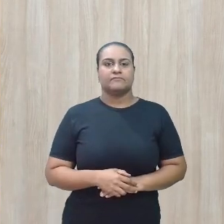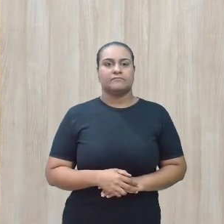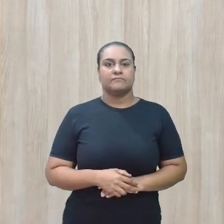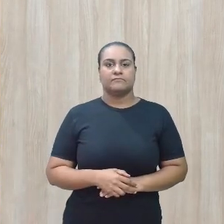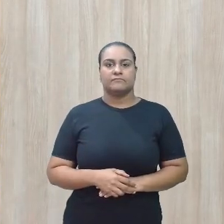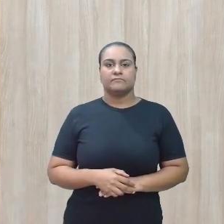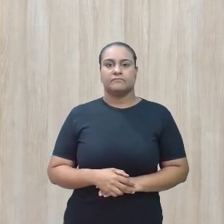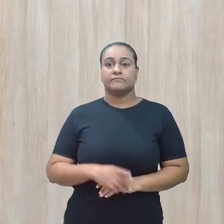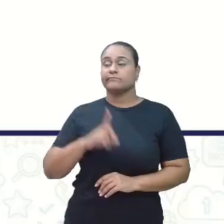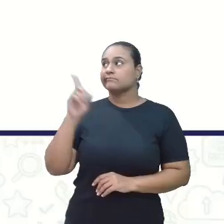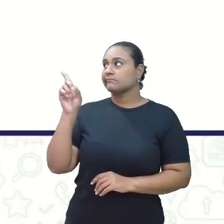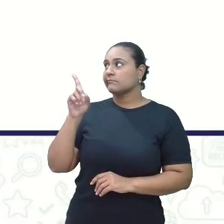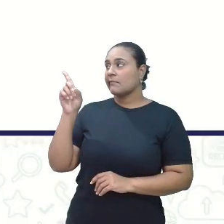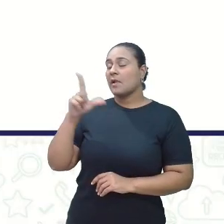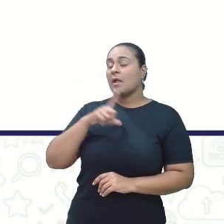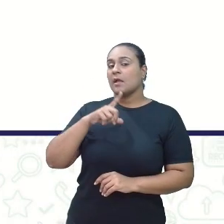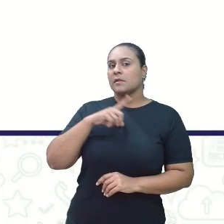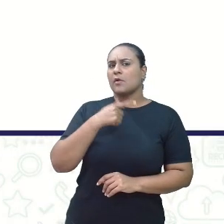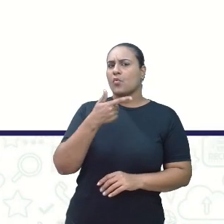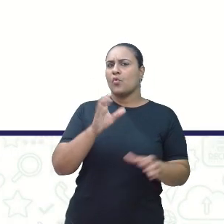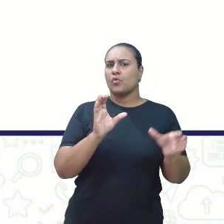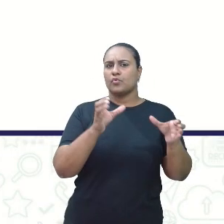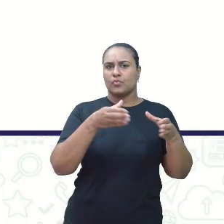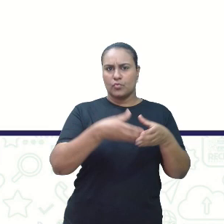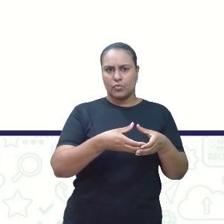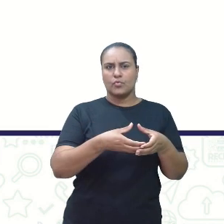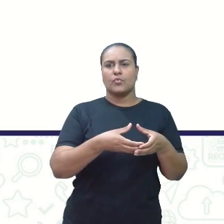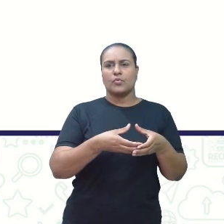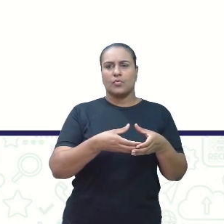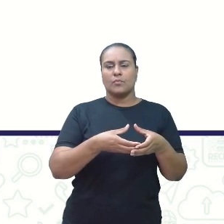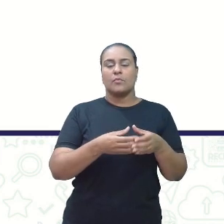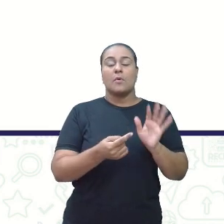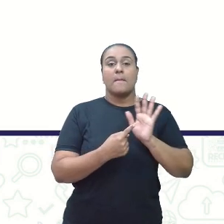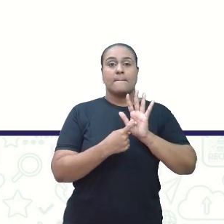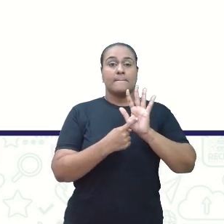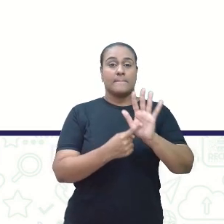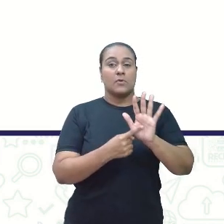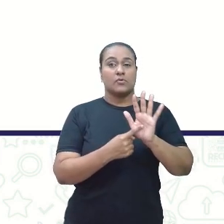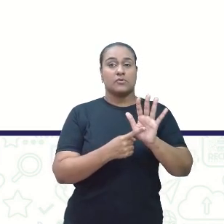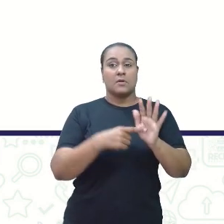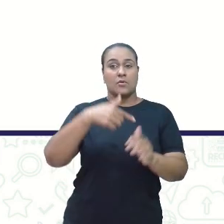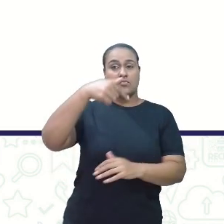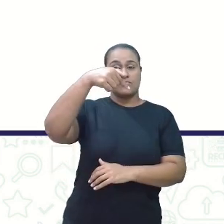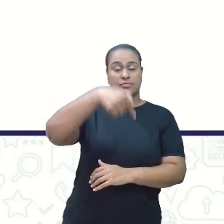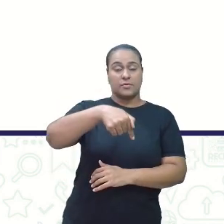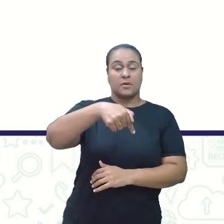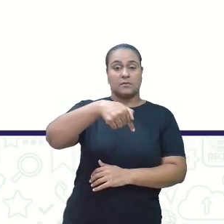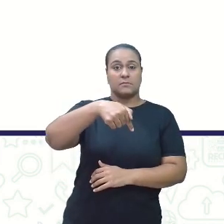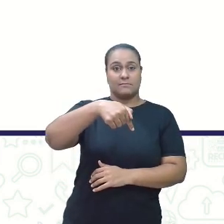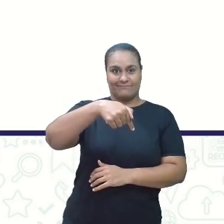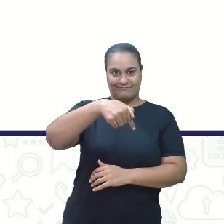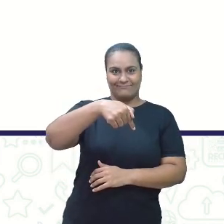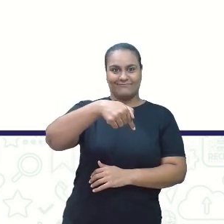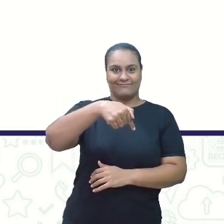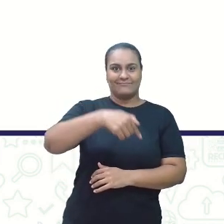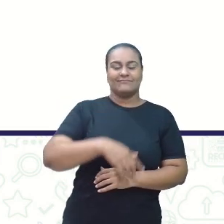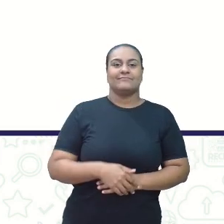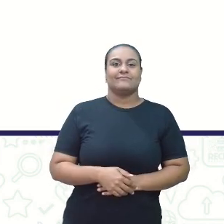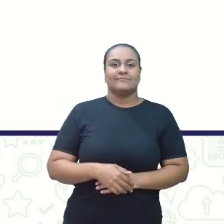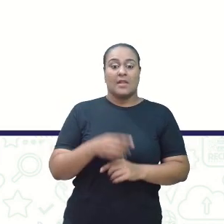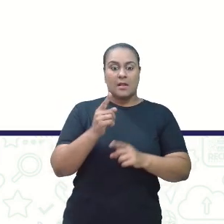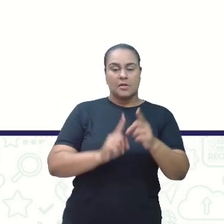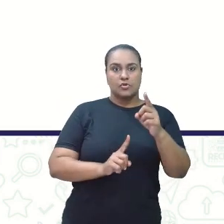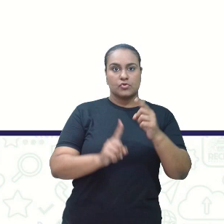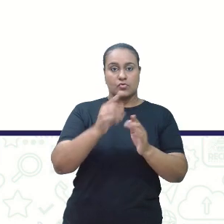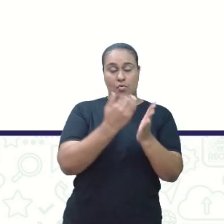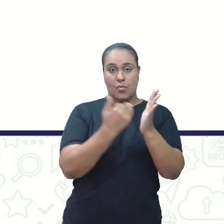Aqui eu tenho o Internacional, a gente comentou do Fortaleza, mas eu trouxe aqui destacado também o Internacional, ó. Ele está no 7º lugar, ele